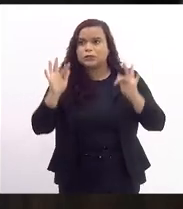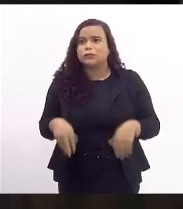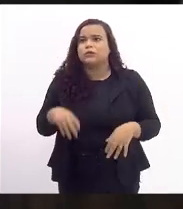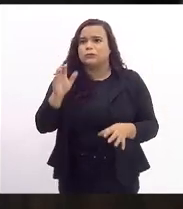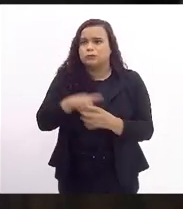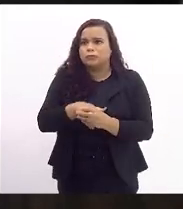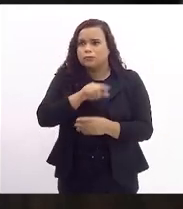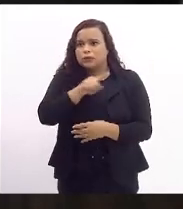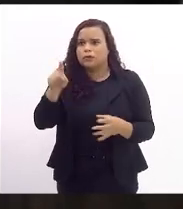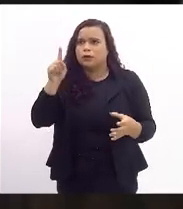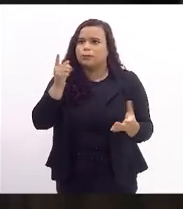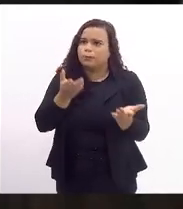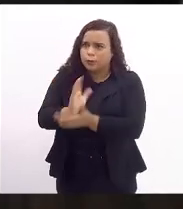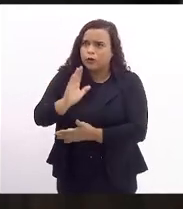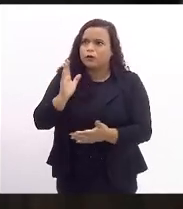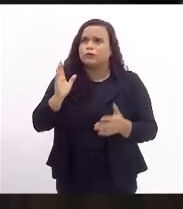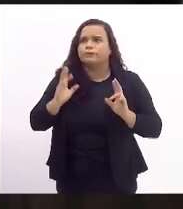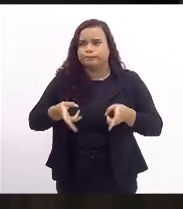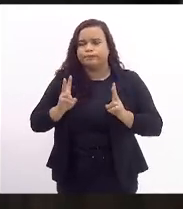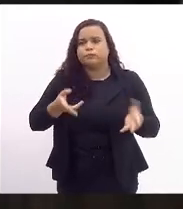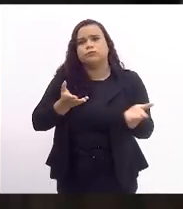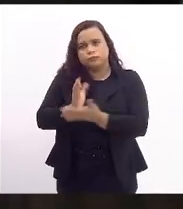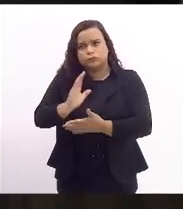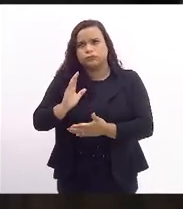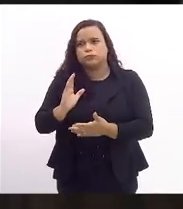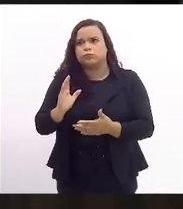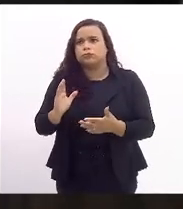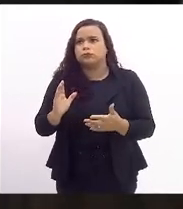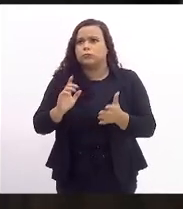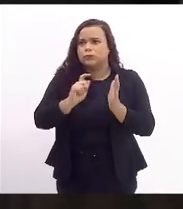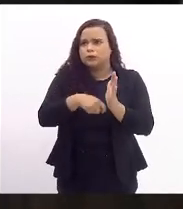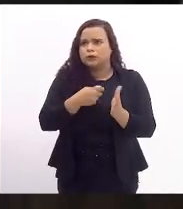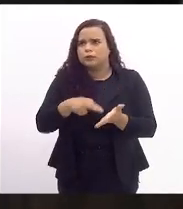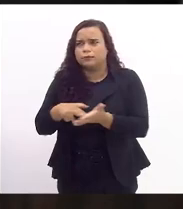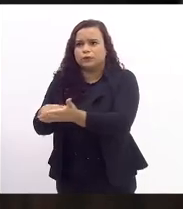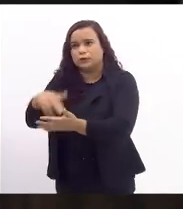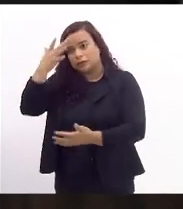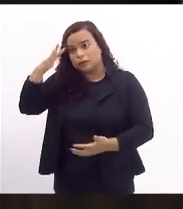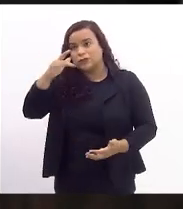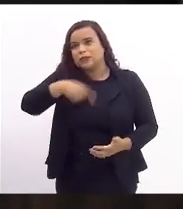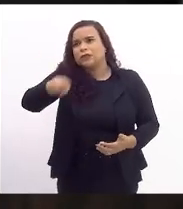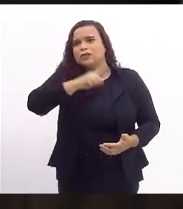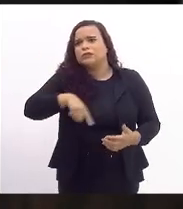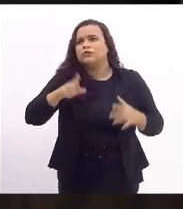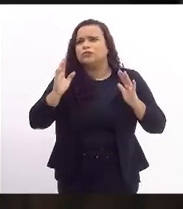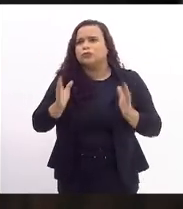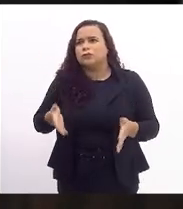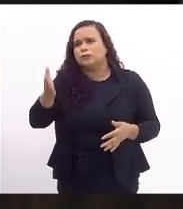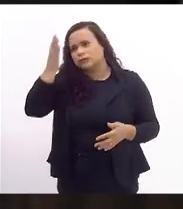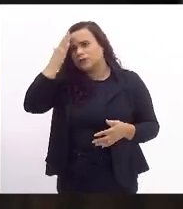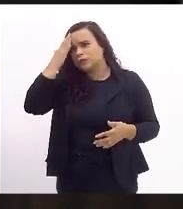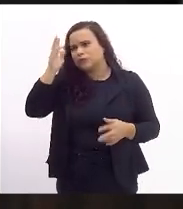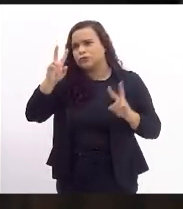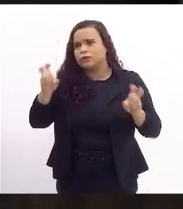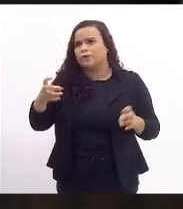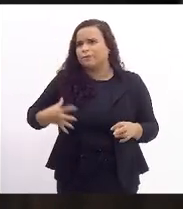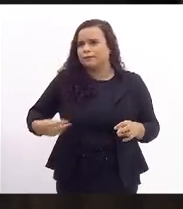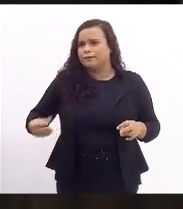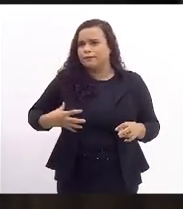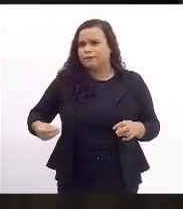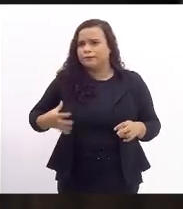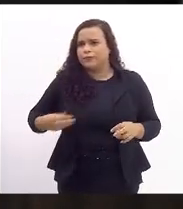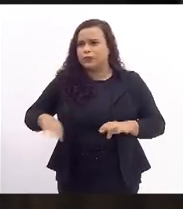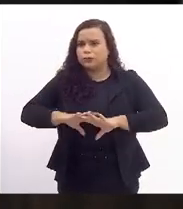seus que aprovam permaneçam Como estão aprovado vai autógrafo eu não sei se volta as excelências já ouviram falar sobre filhos separados